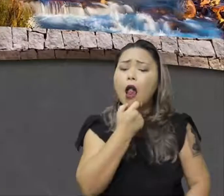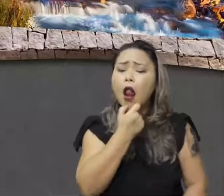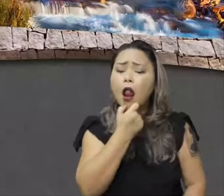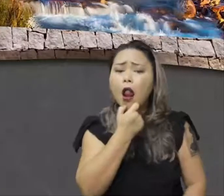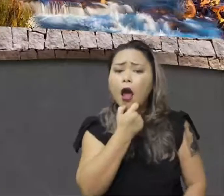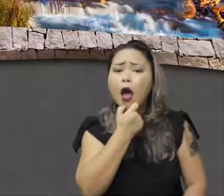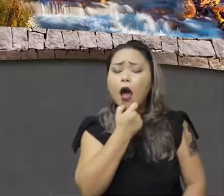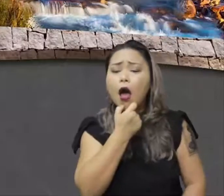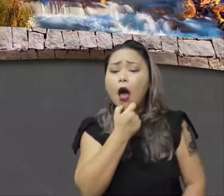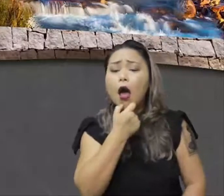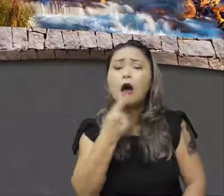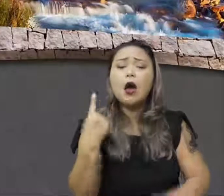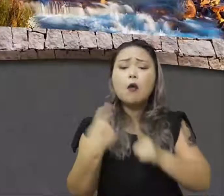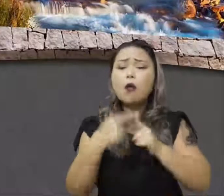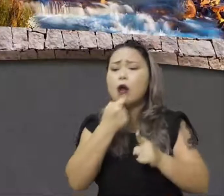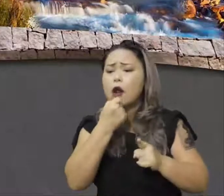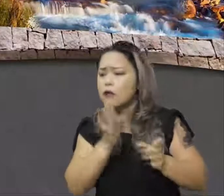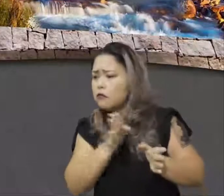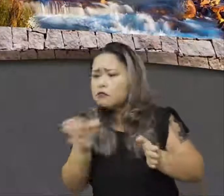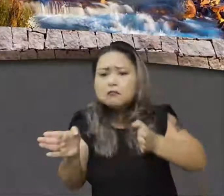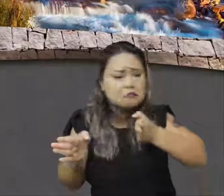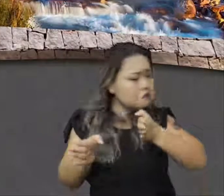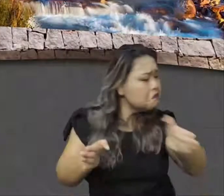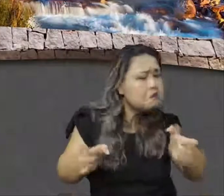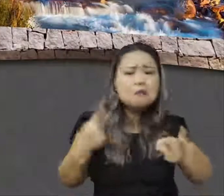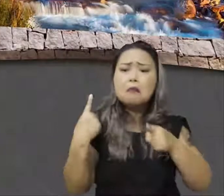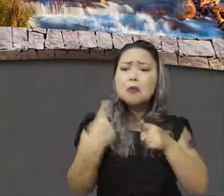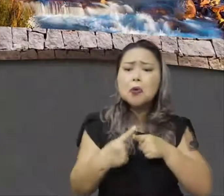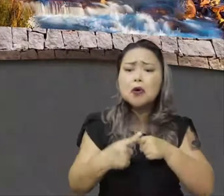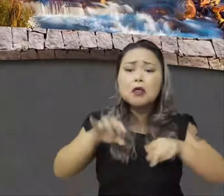que os ingleses estavam divididos?